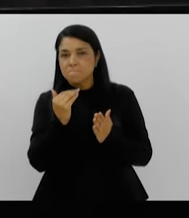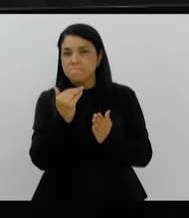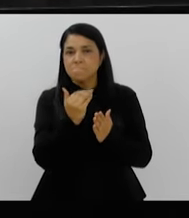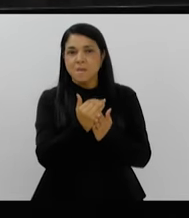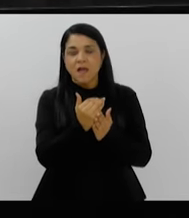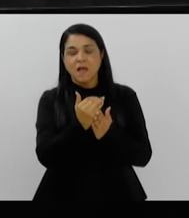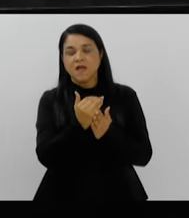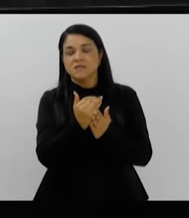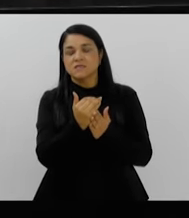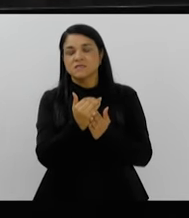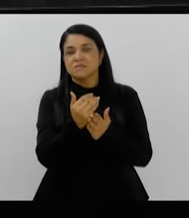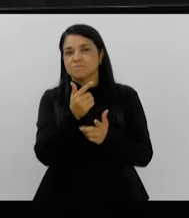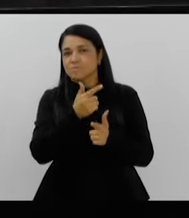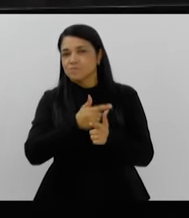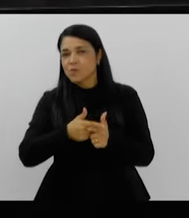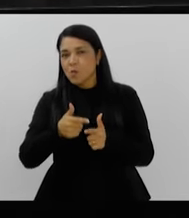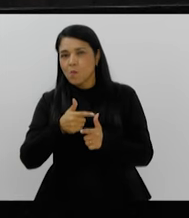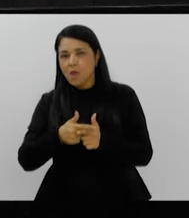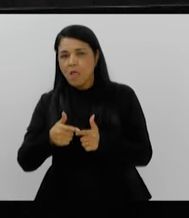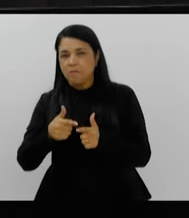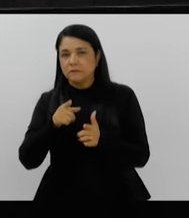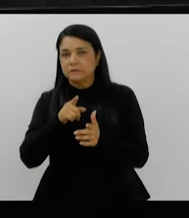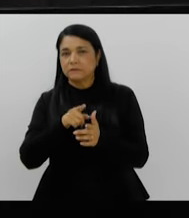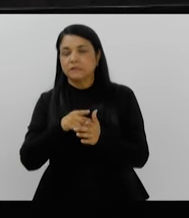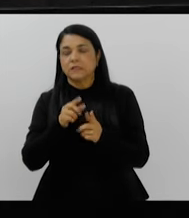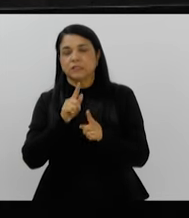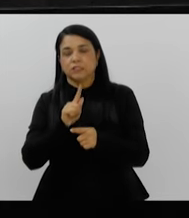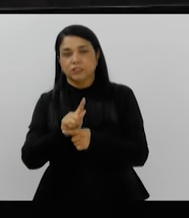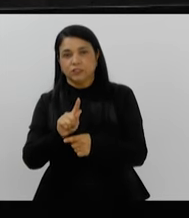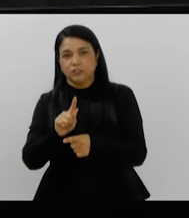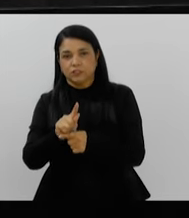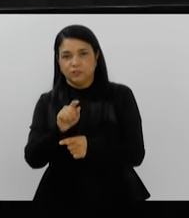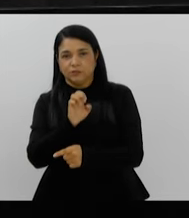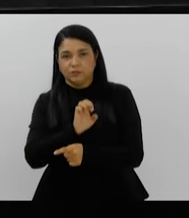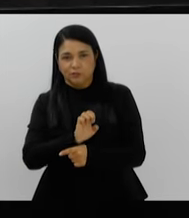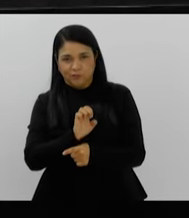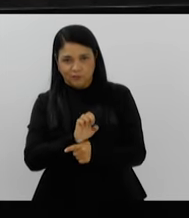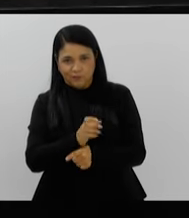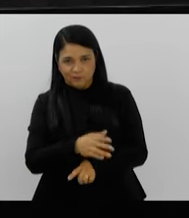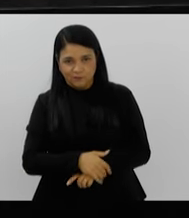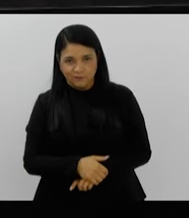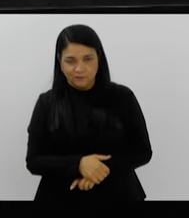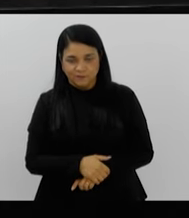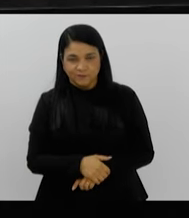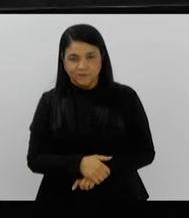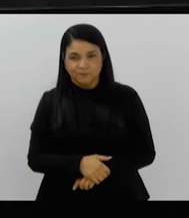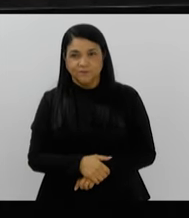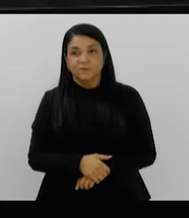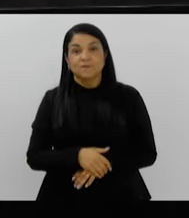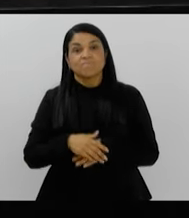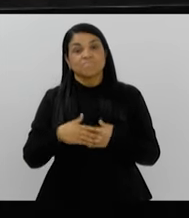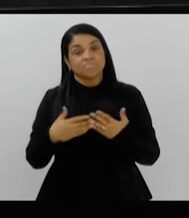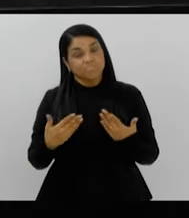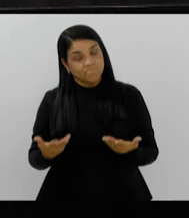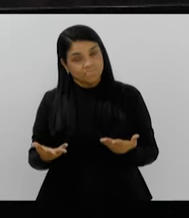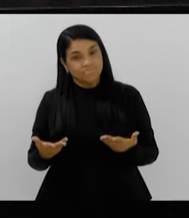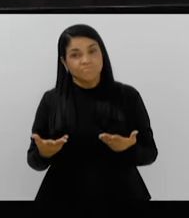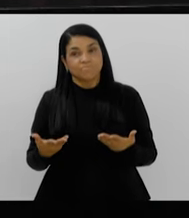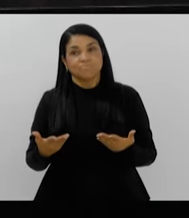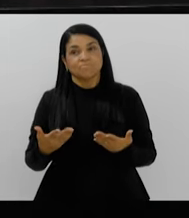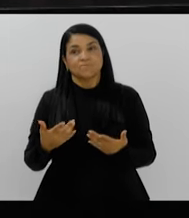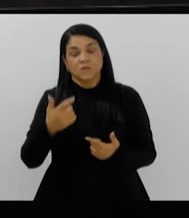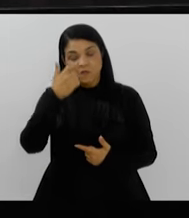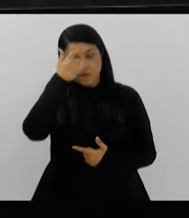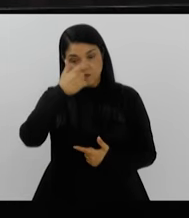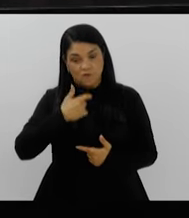dos ralos existentes na gestão estadual? Para tanto, não é? Eu